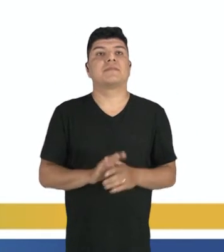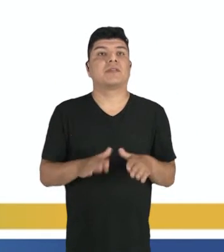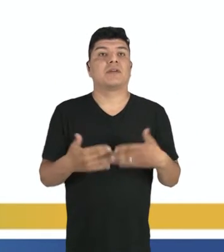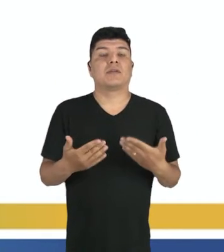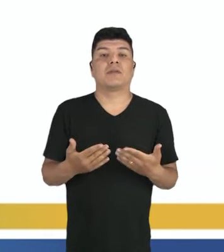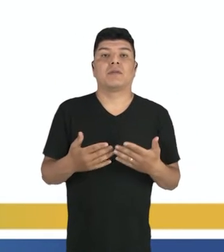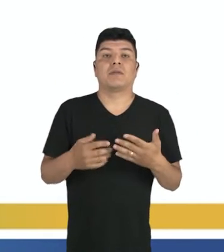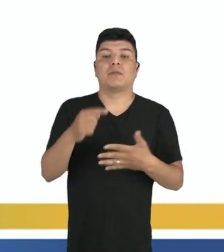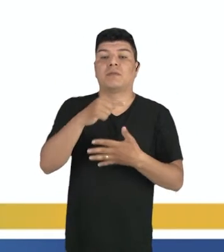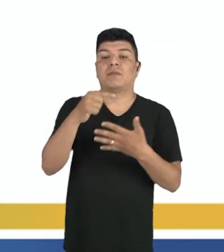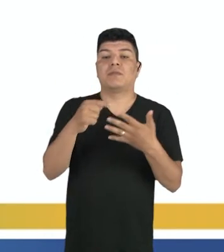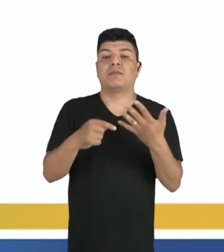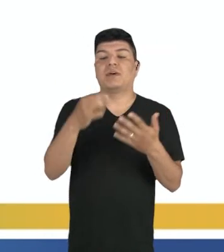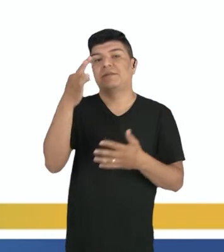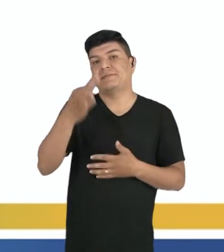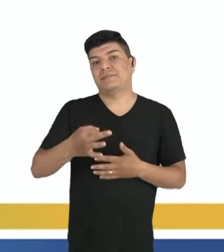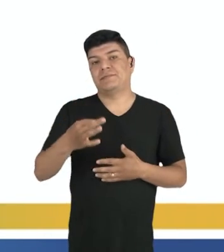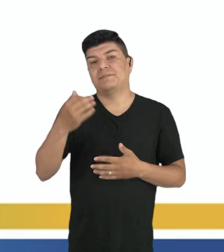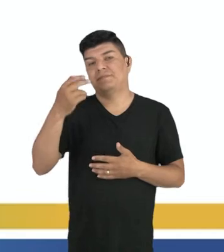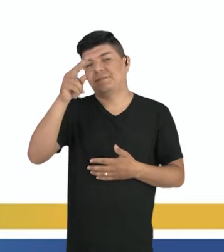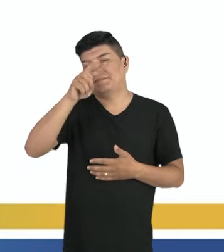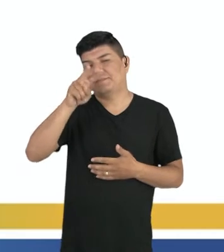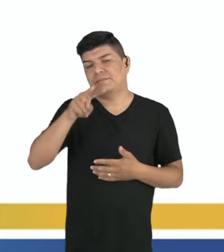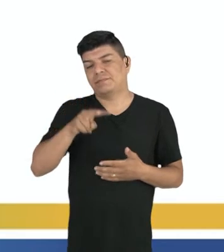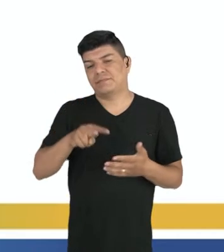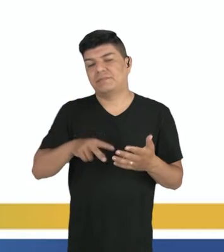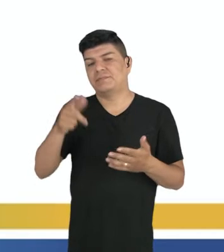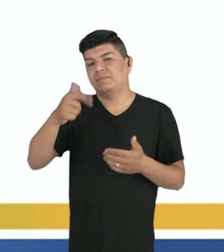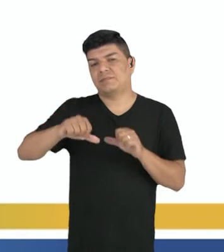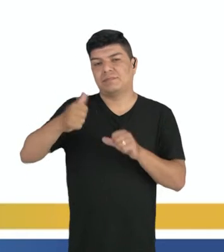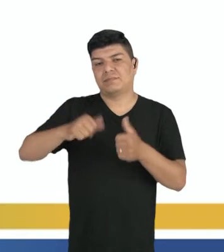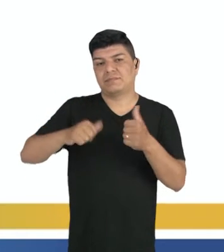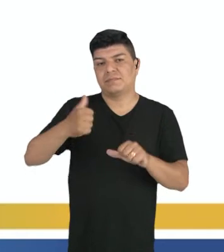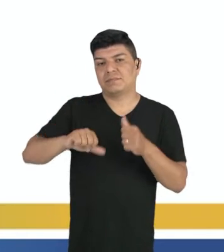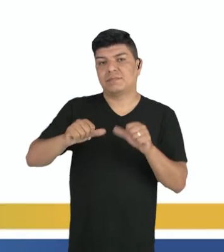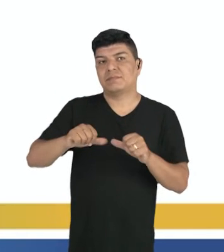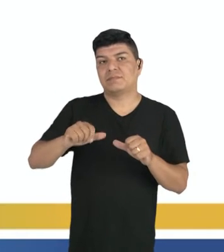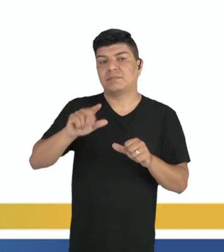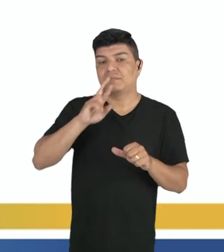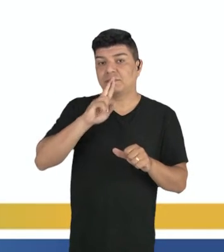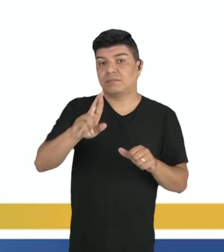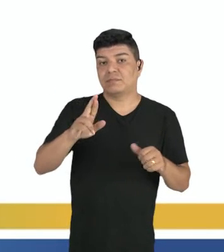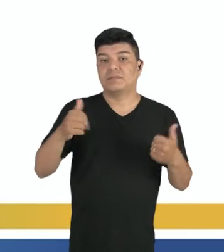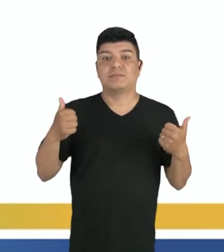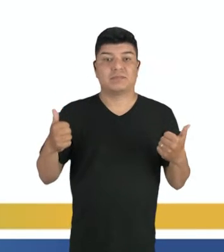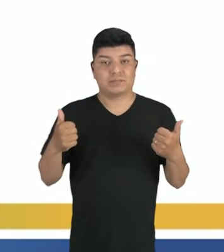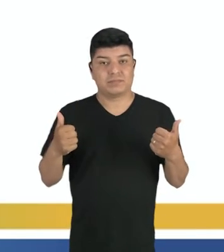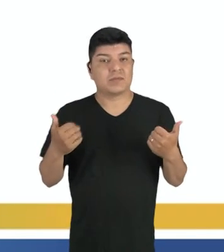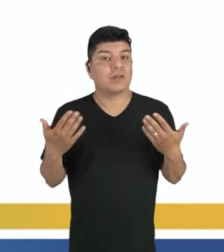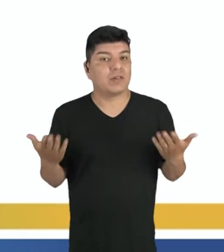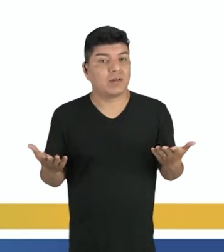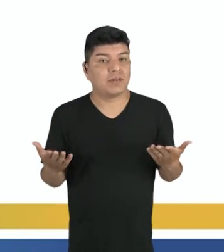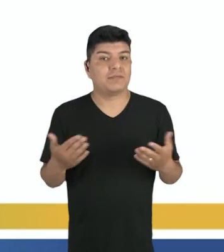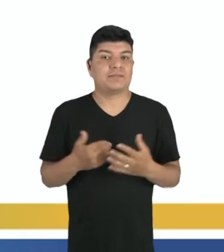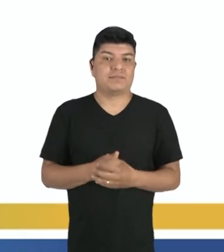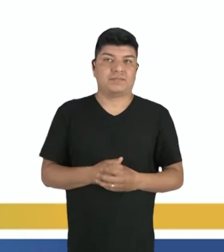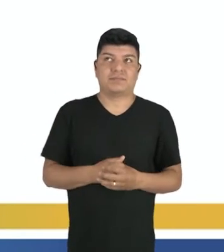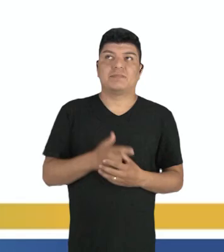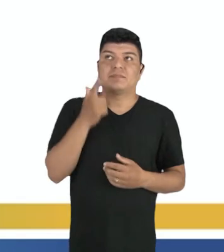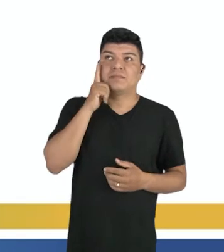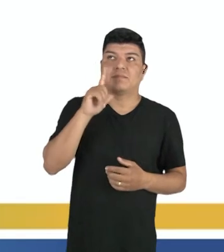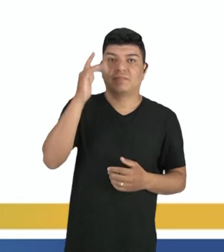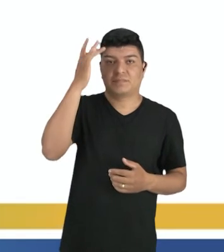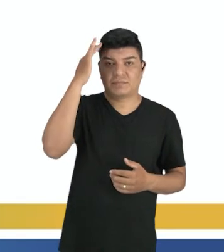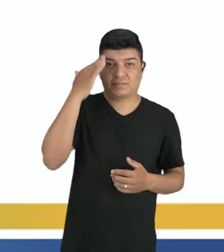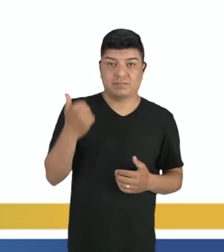Qual a alternativa correta? Dá mais uma lida, dá mais uma analisada que nós vamos passar para a resposta. Vamos lá? Vamos ver se você